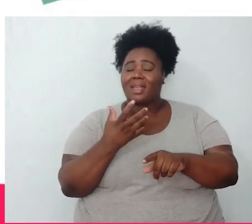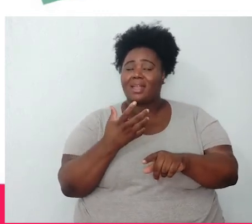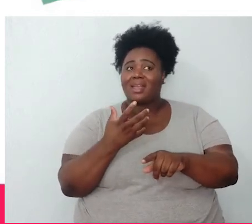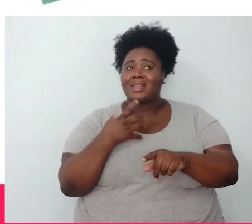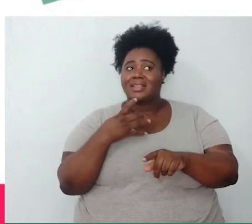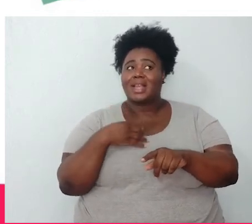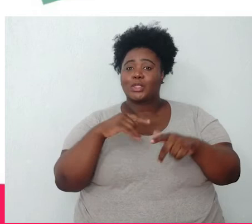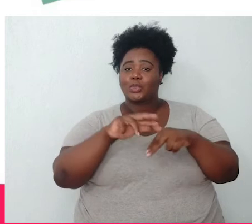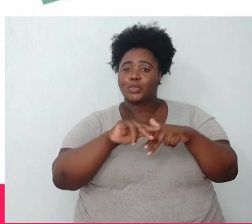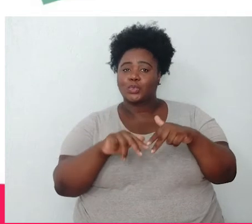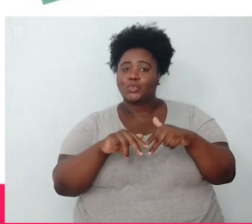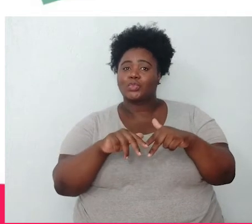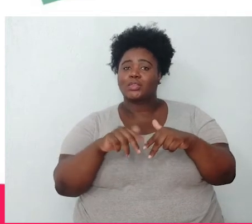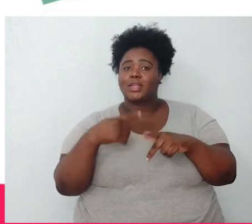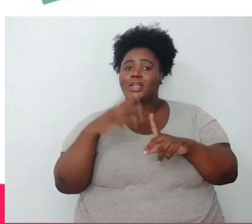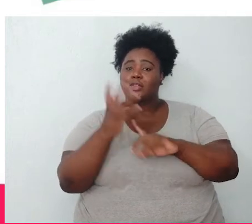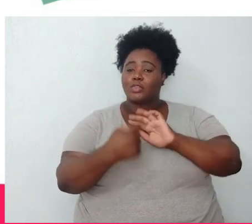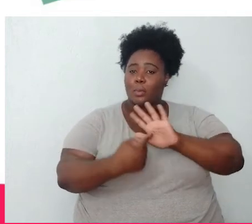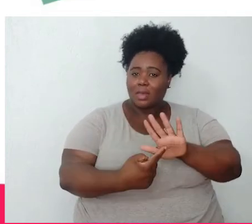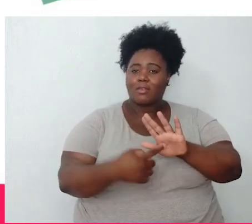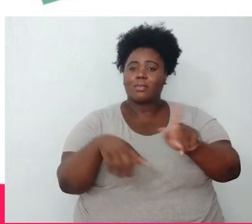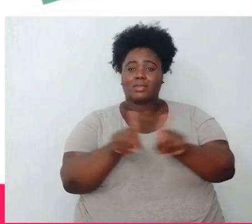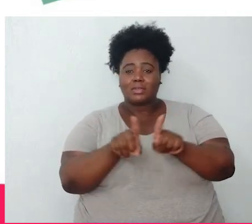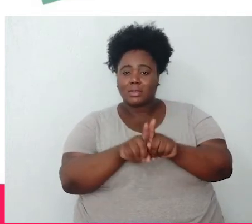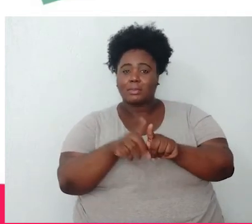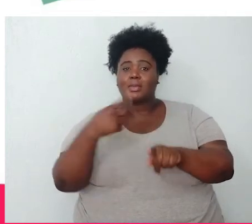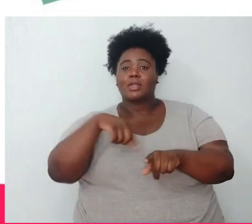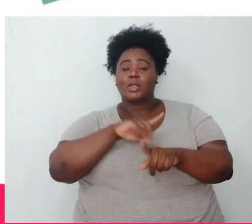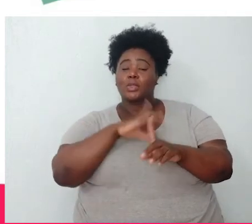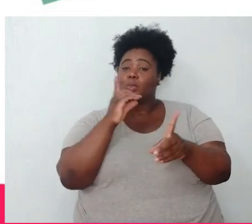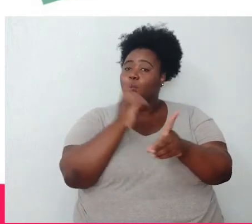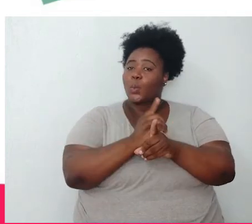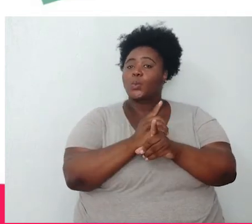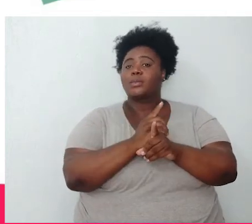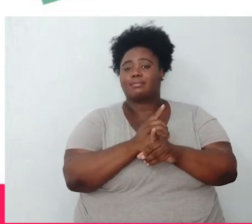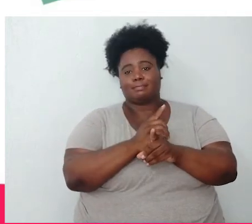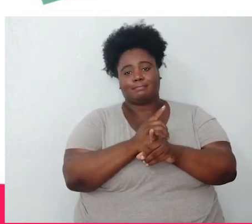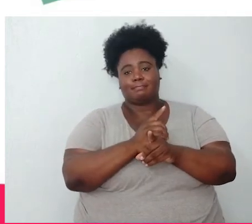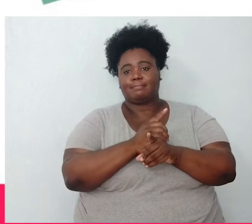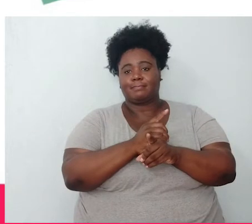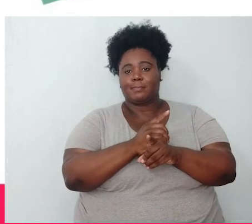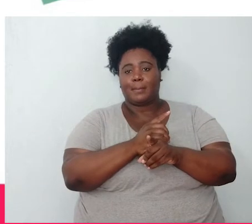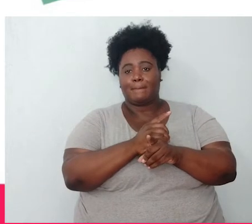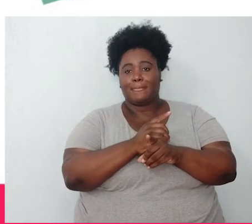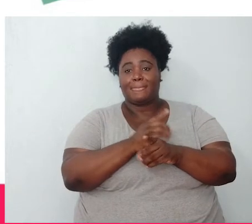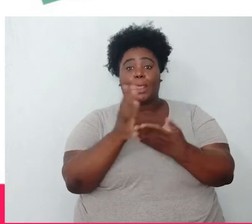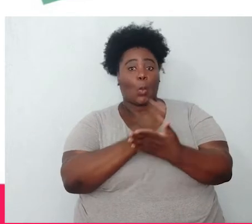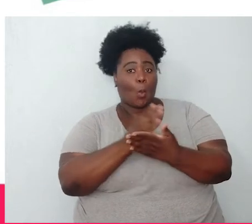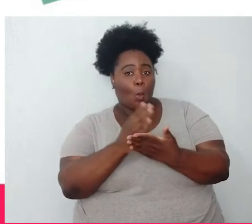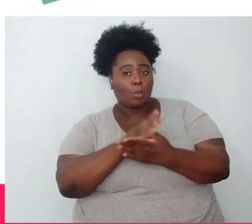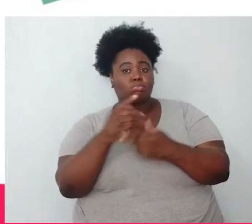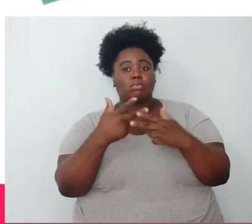tensões no gênero de arte da performance, a partir do momento que a gente se encontra com